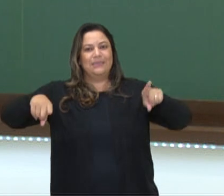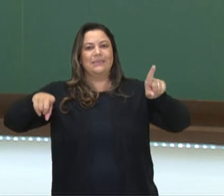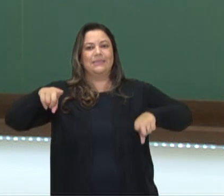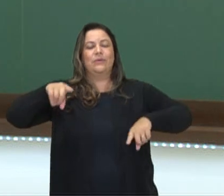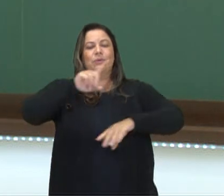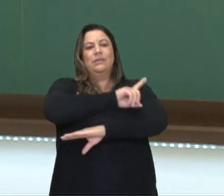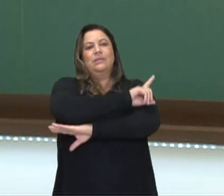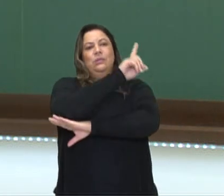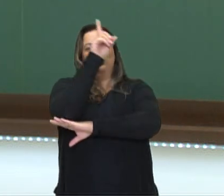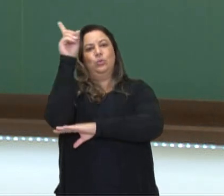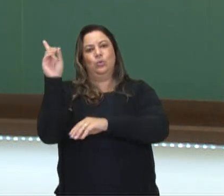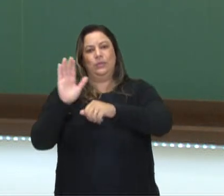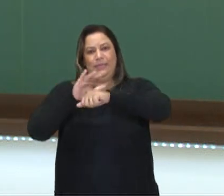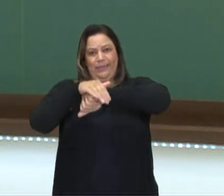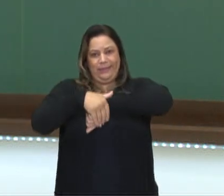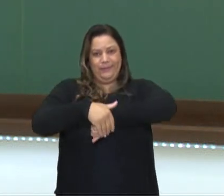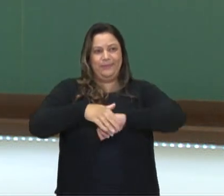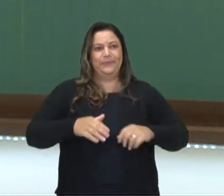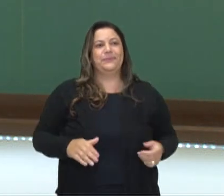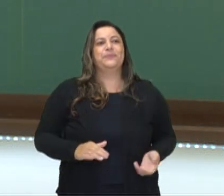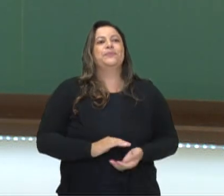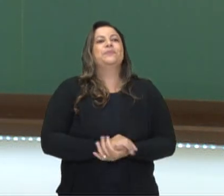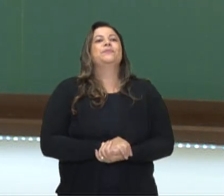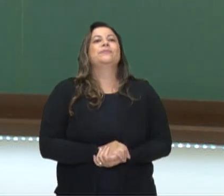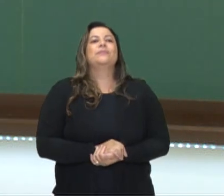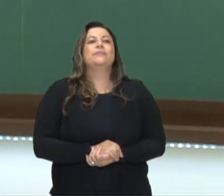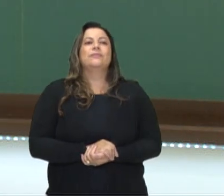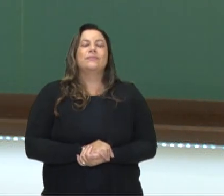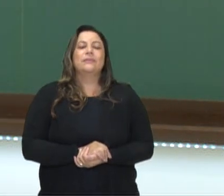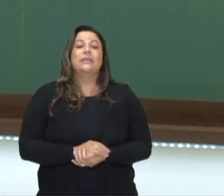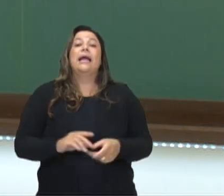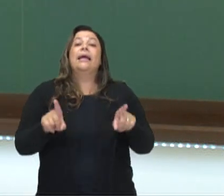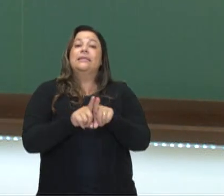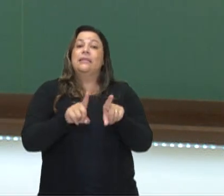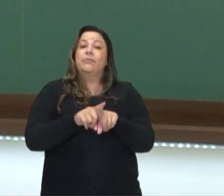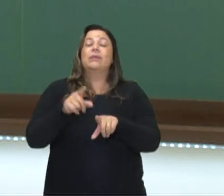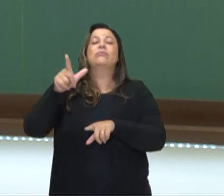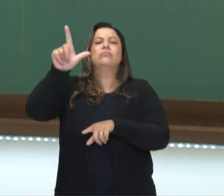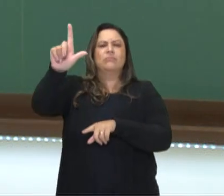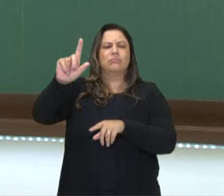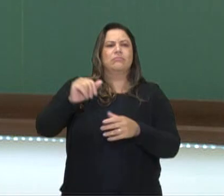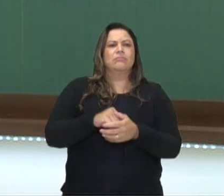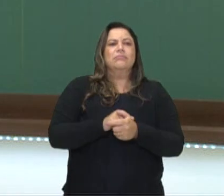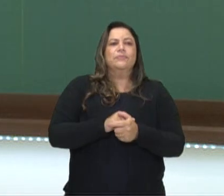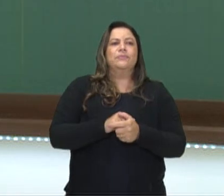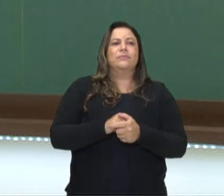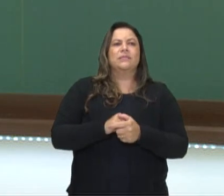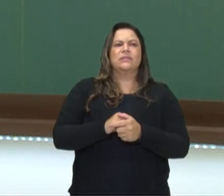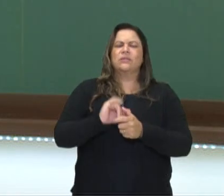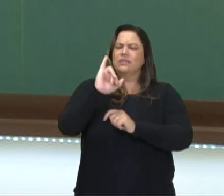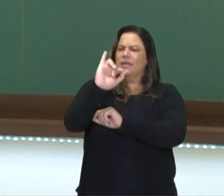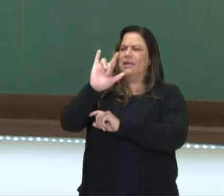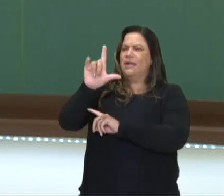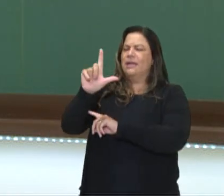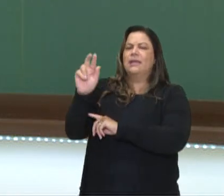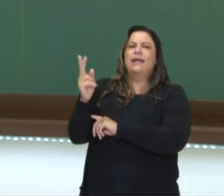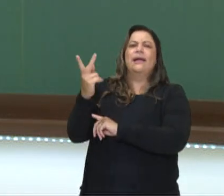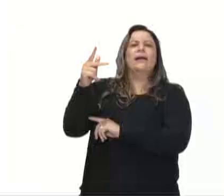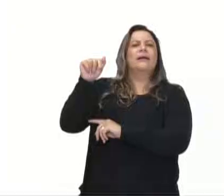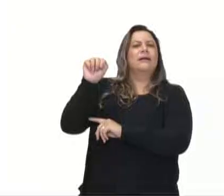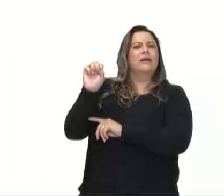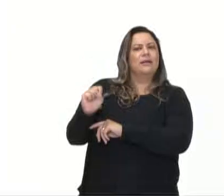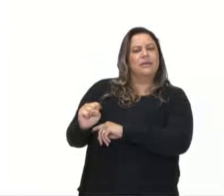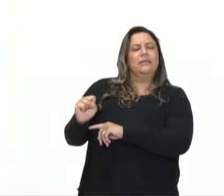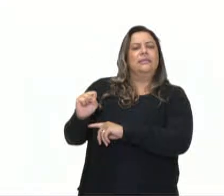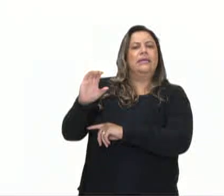e noites. E ainda, outra condição que nós temos são as ilhas de calor. E para isso acompanhe aqui na